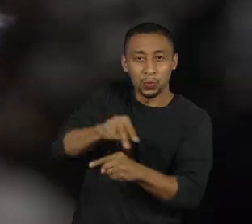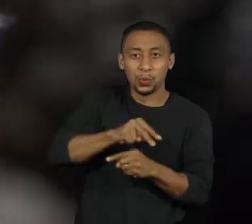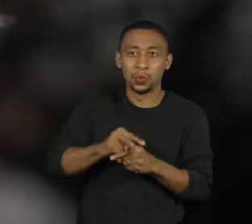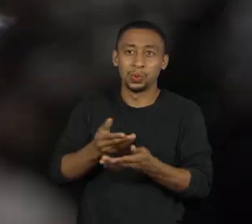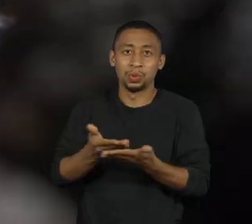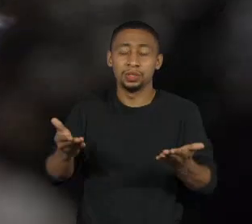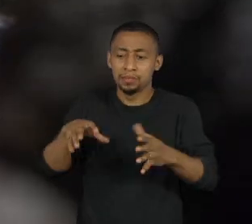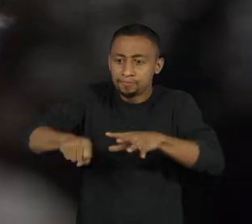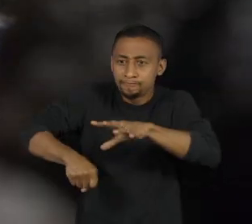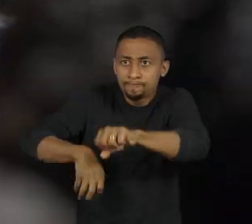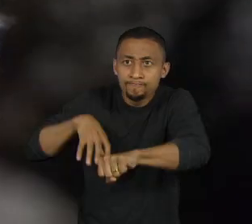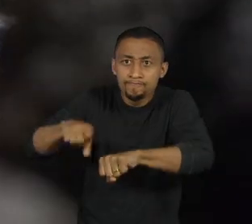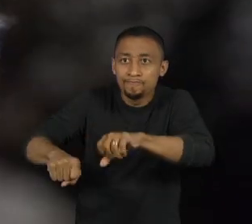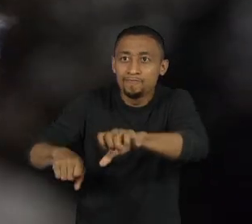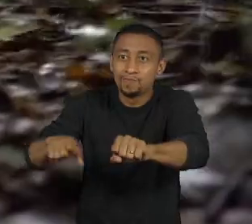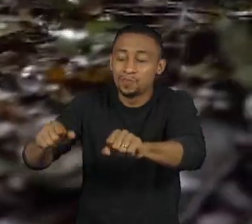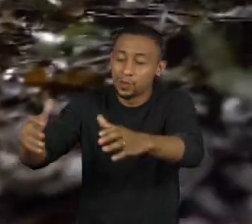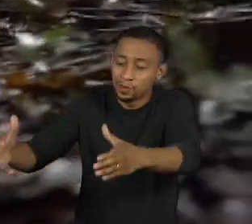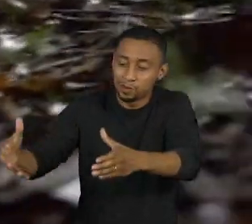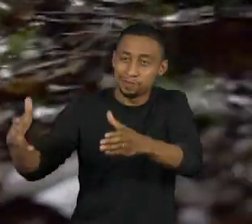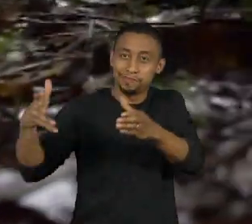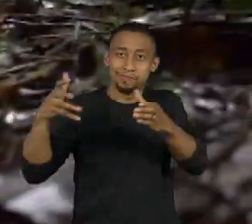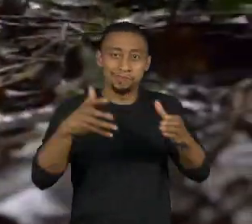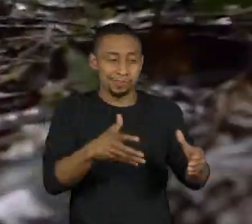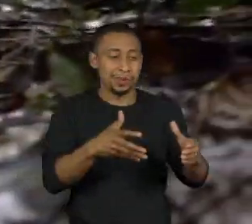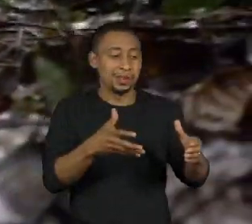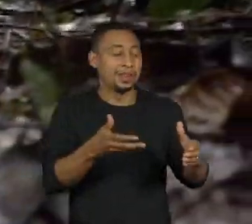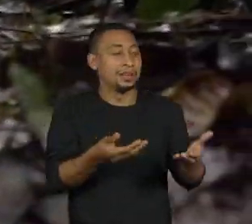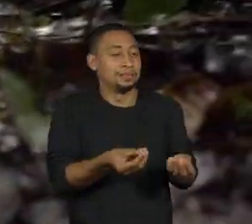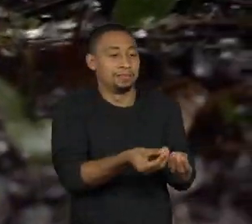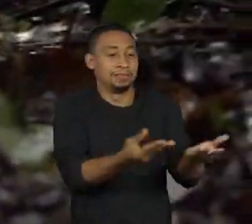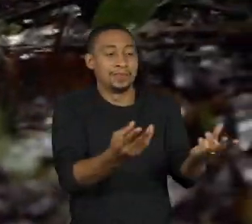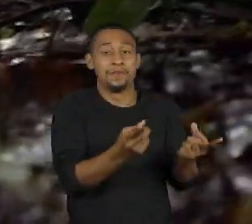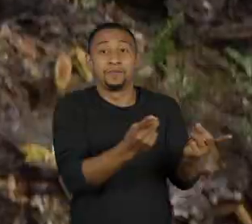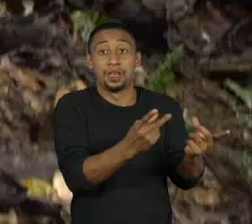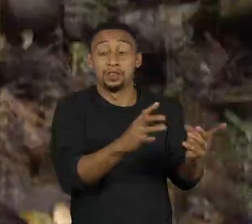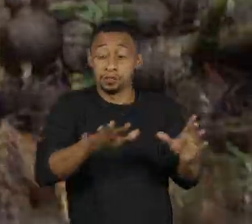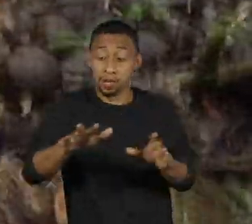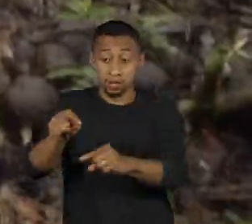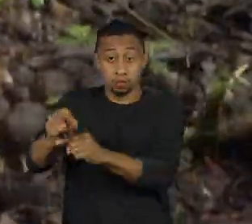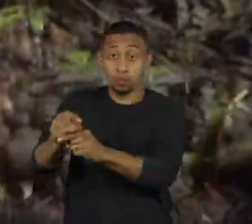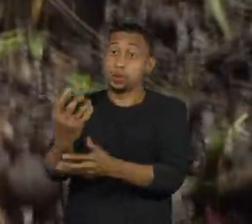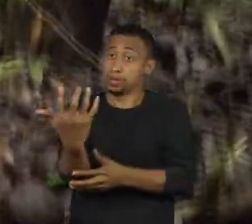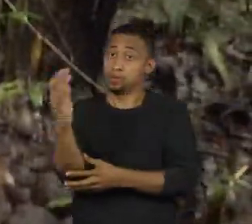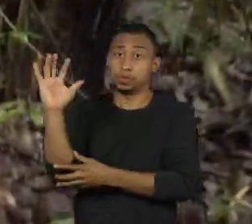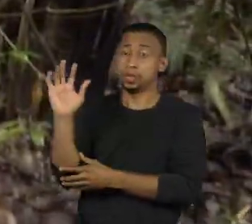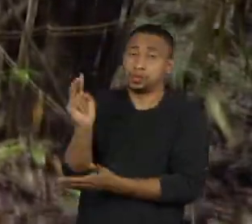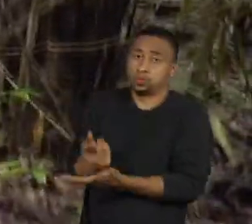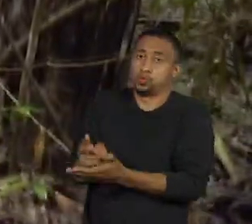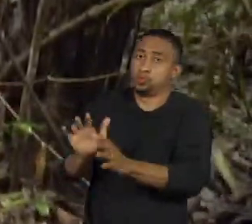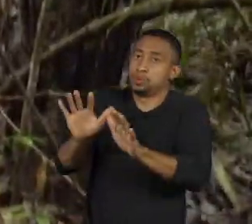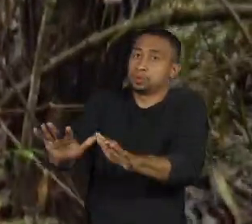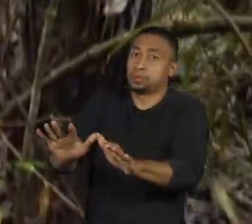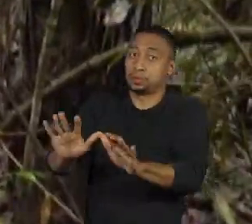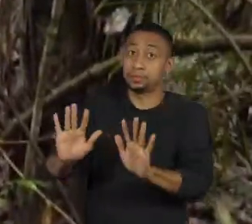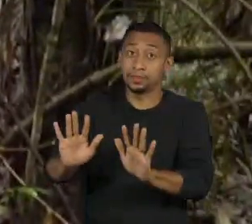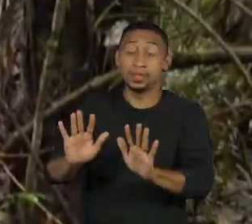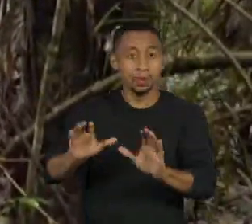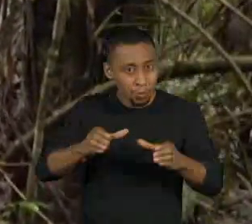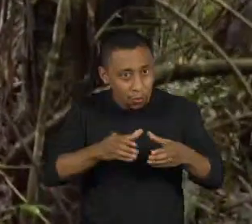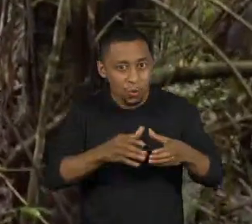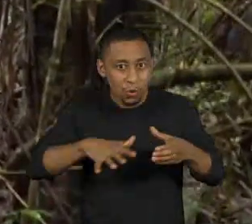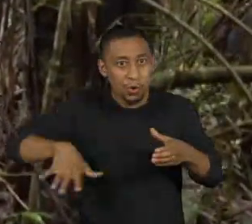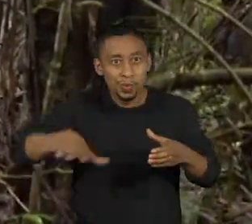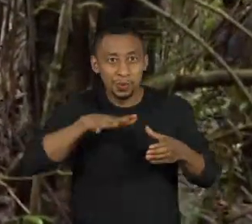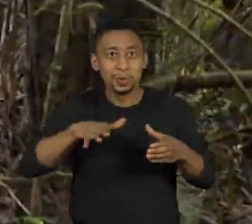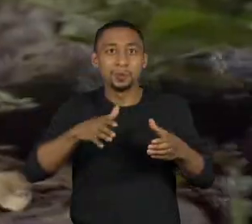coletam os produtos, mantendo a floresta em pé. E a partir dessa produção que conserva a floresta, a gente